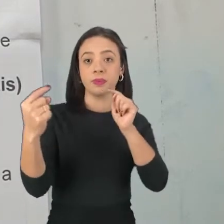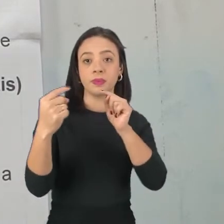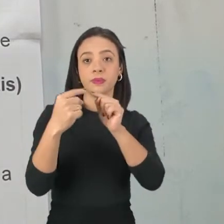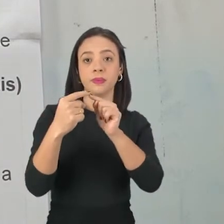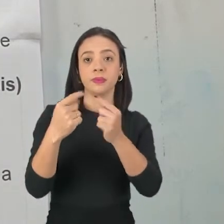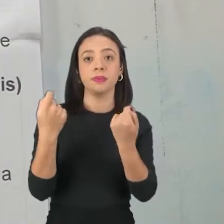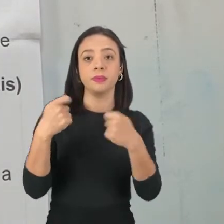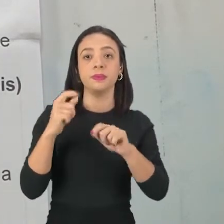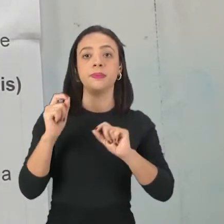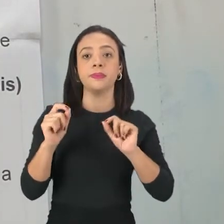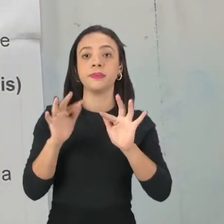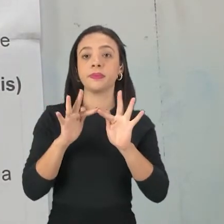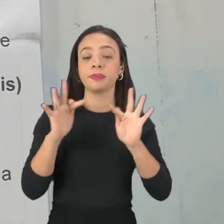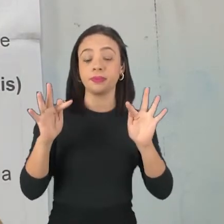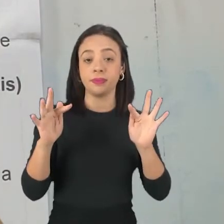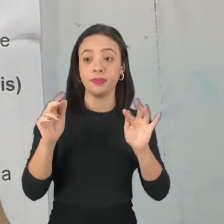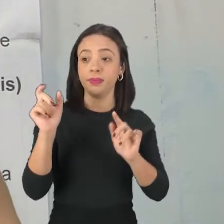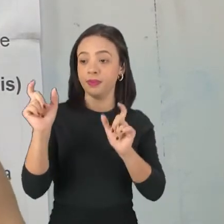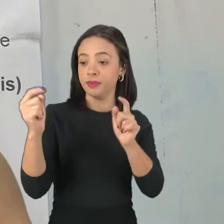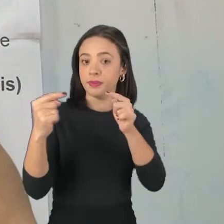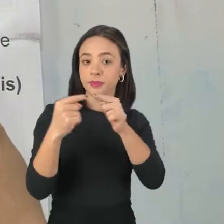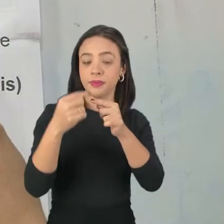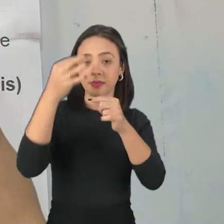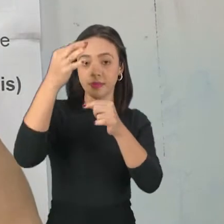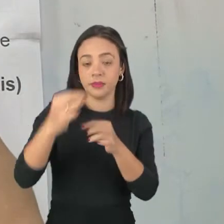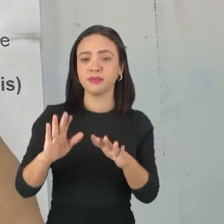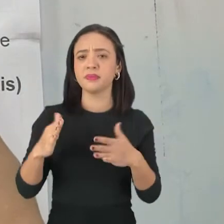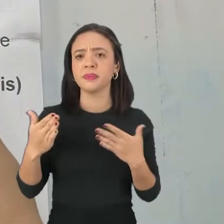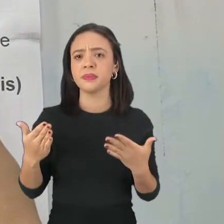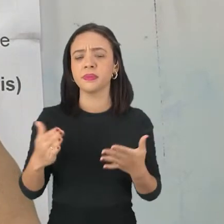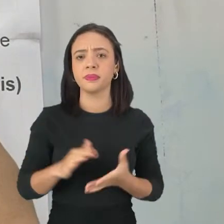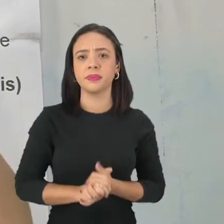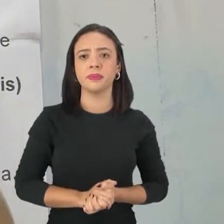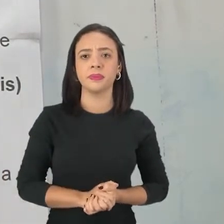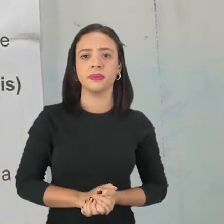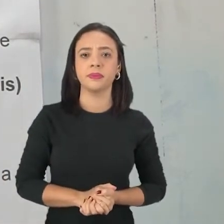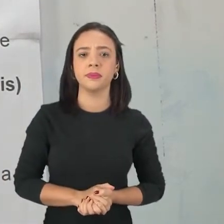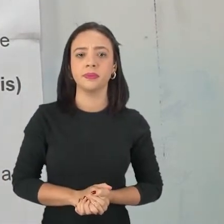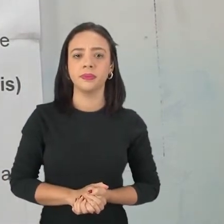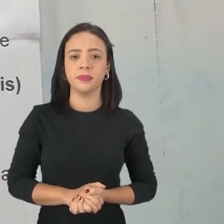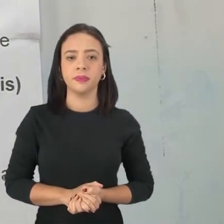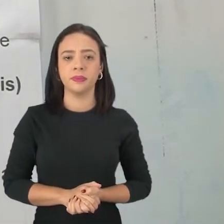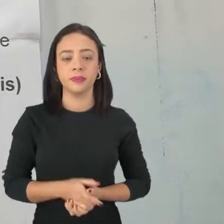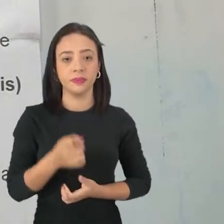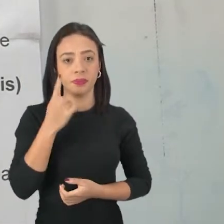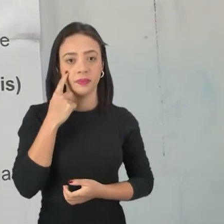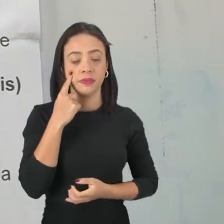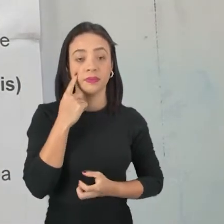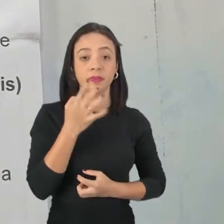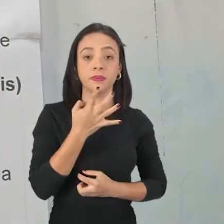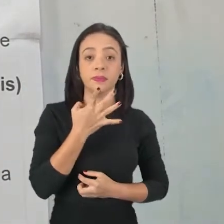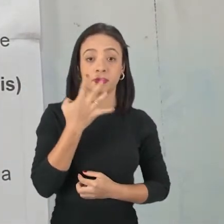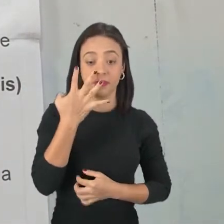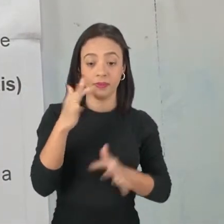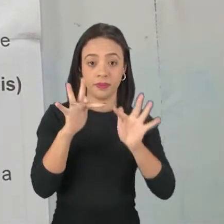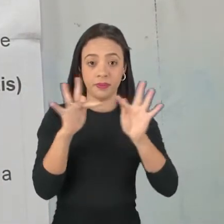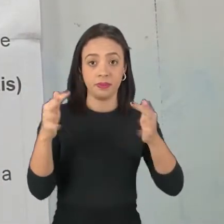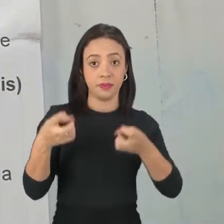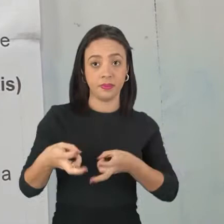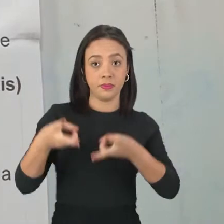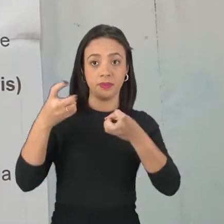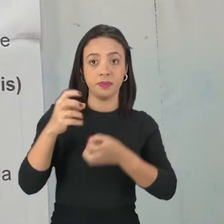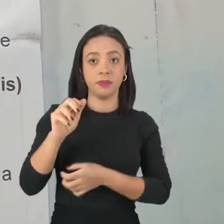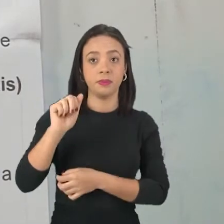pede aquilo a frase em que a concordância nominal está correta é e vamos ver as 4 frases e